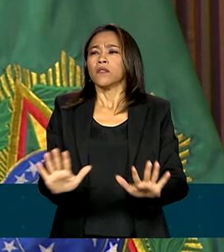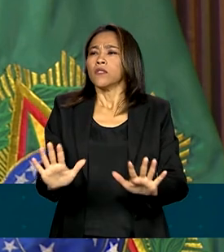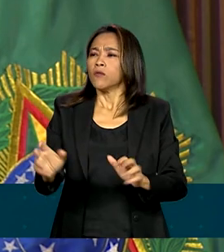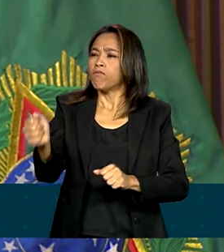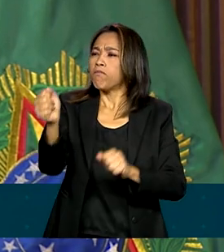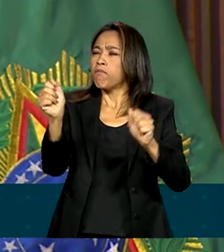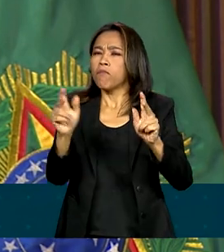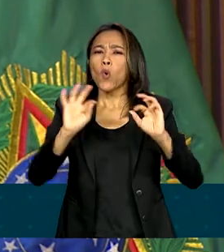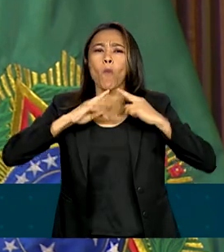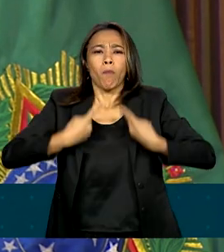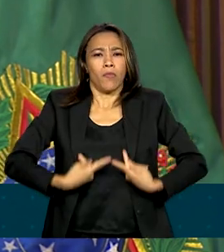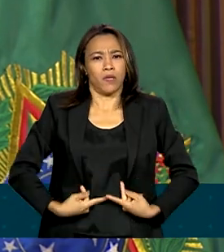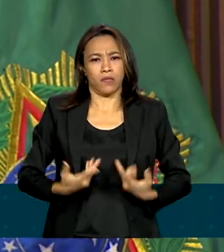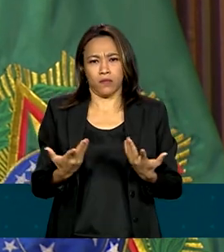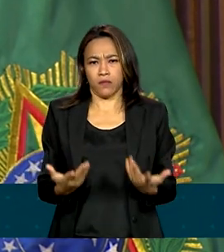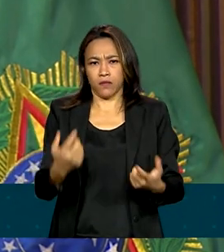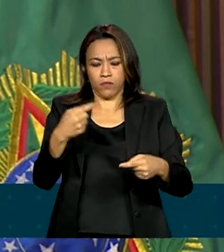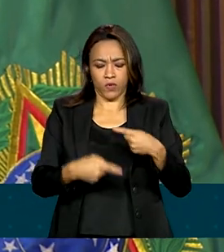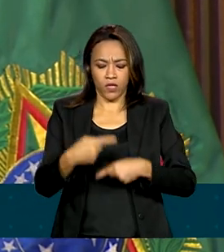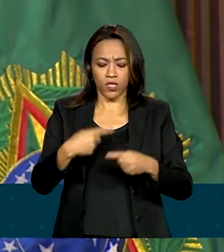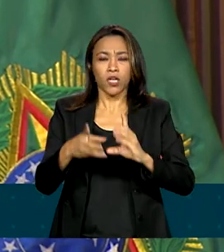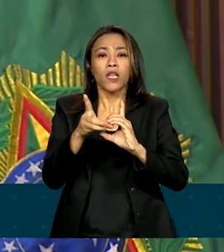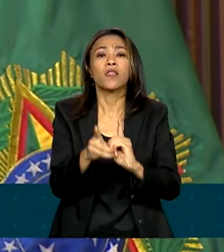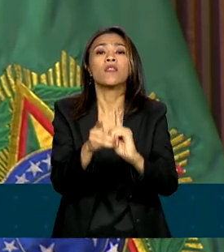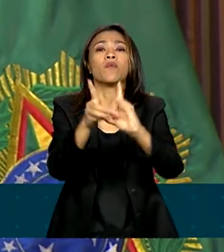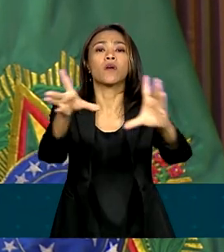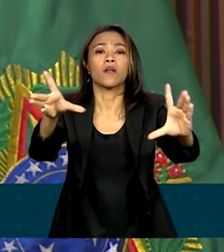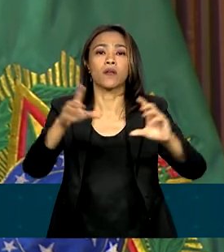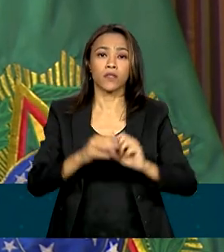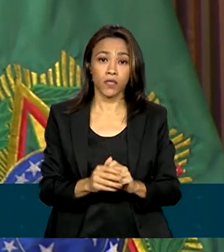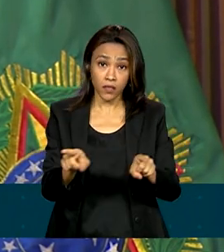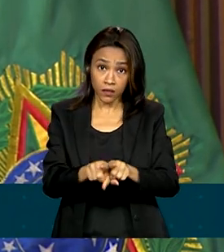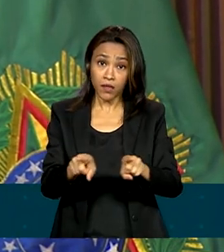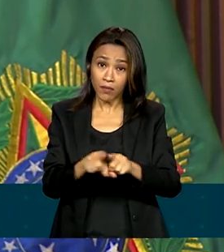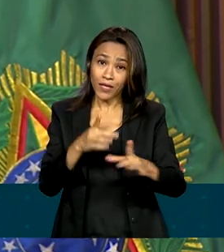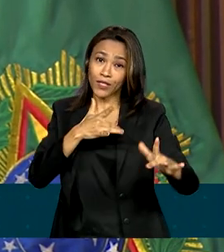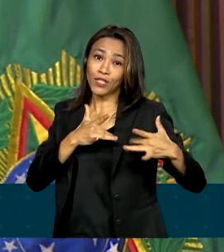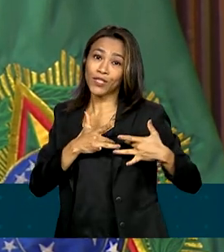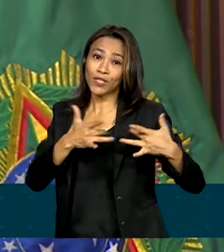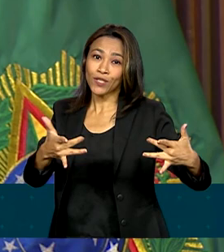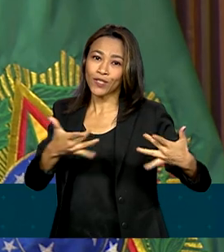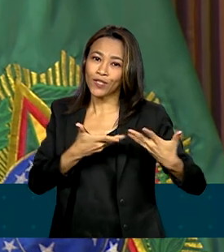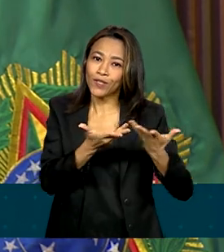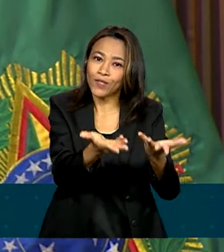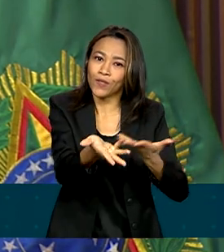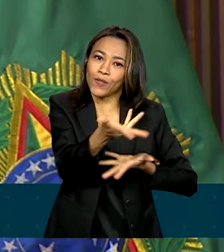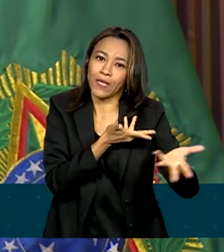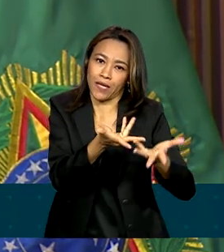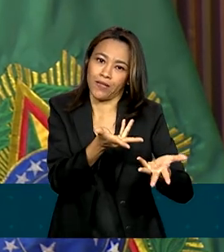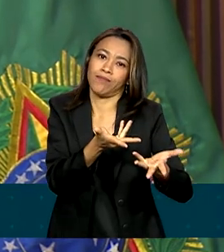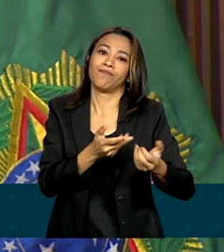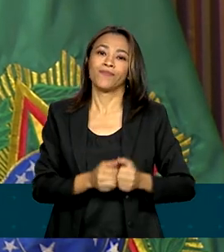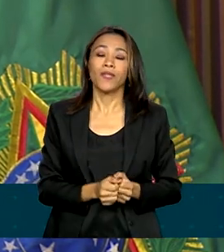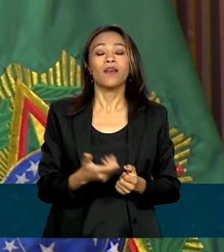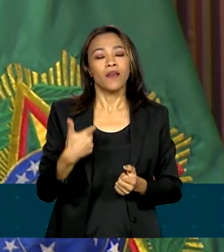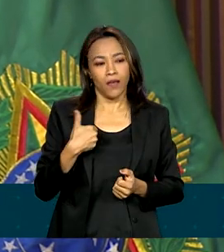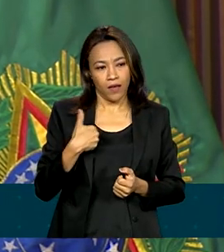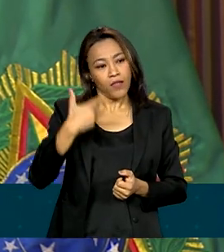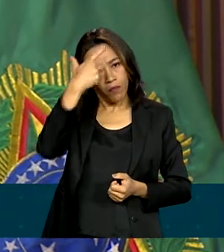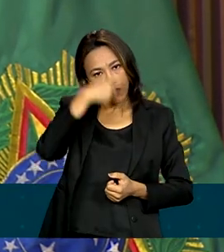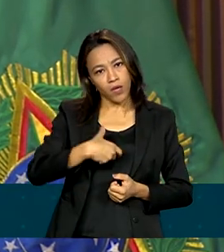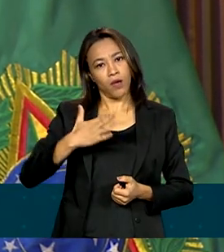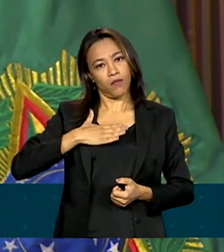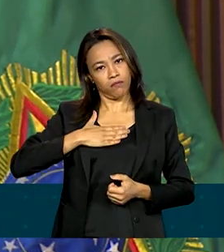mais humanista, mais democrática e muito mais solidária. Da minha parte, eu quero que os governadores